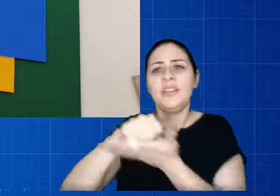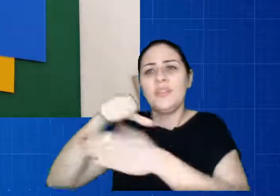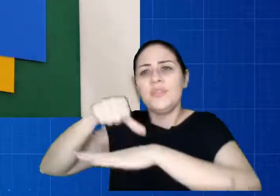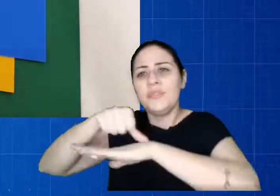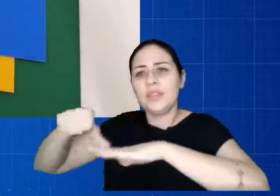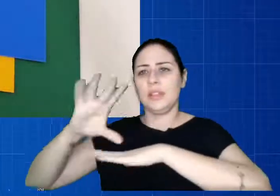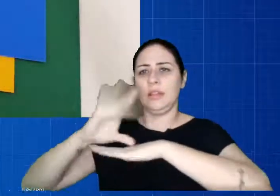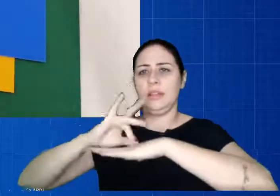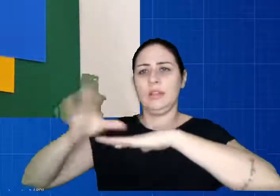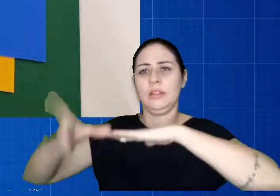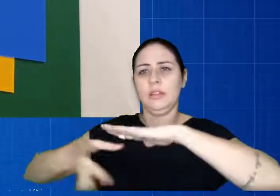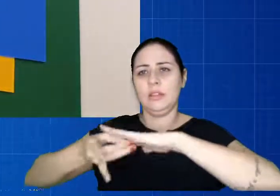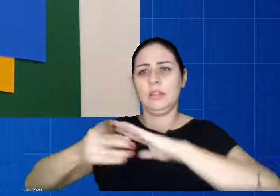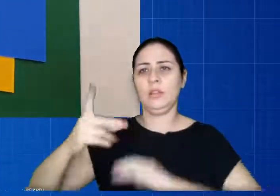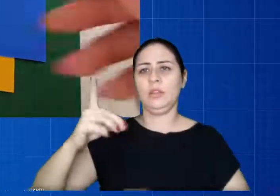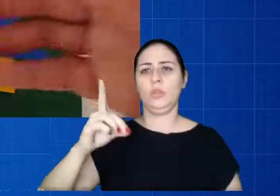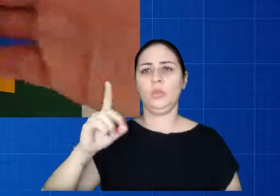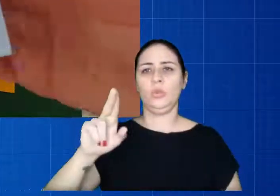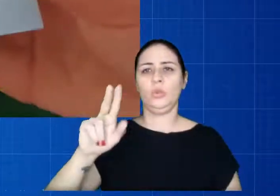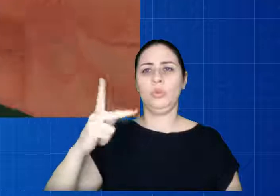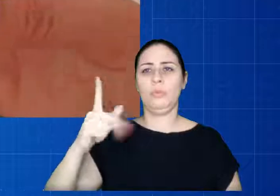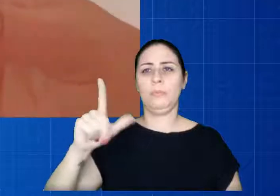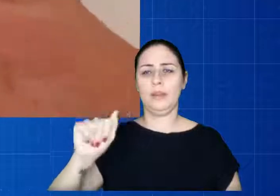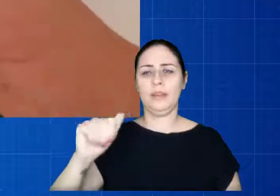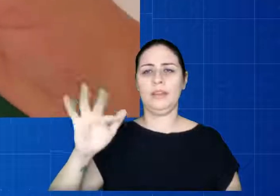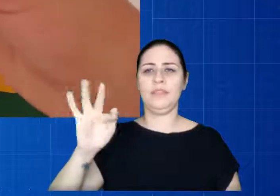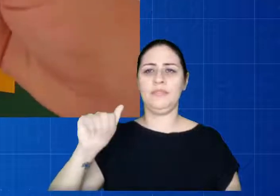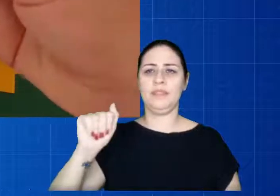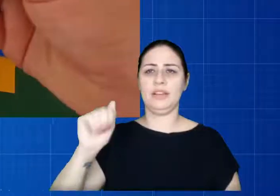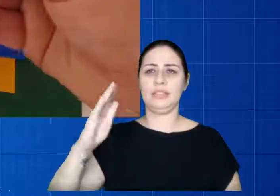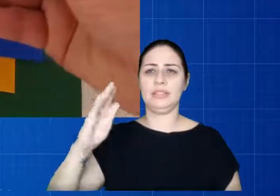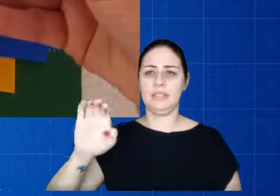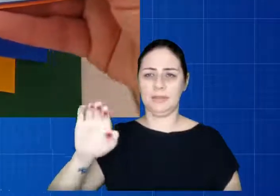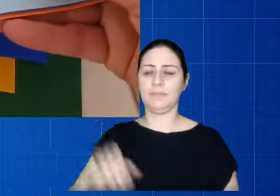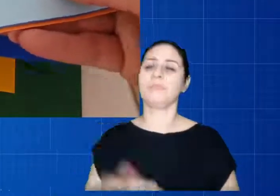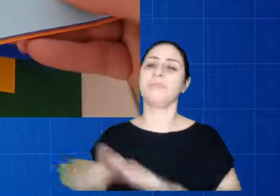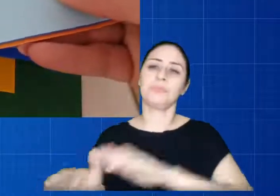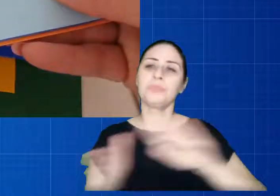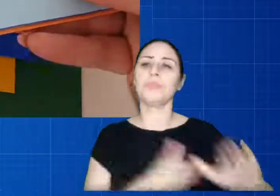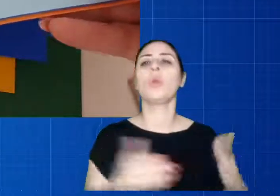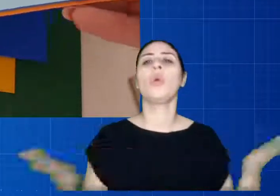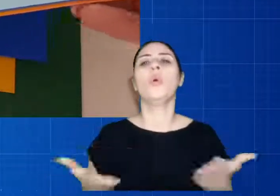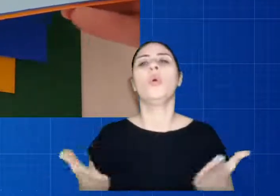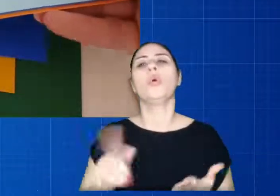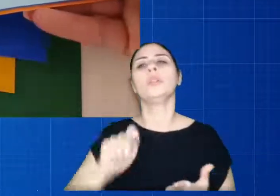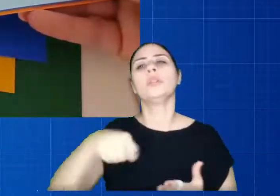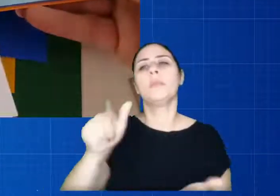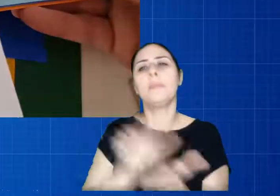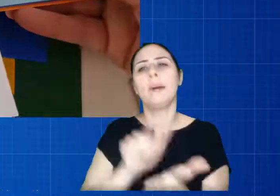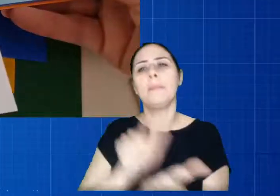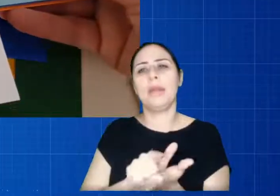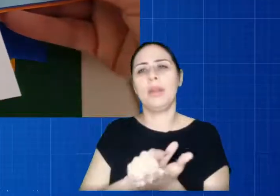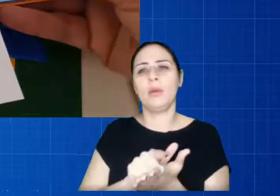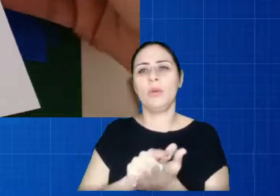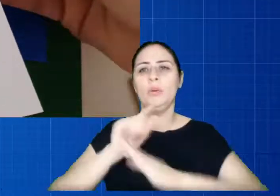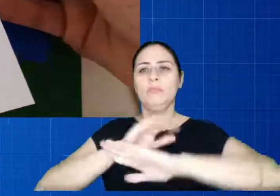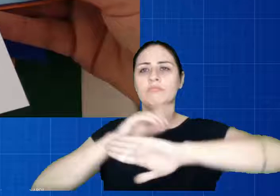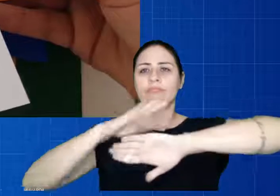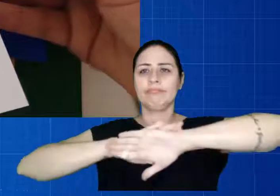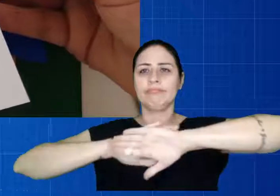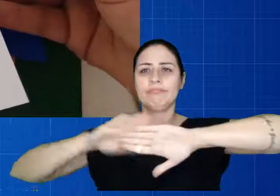que é muito importante é que o suporte de papel onde você pode fazer as colagens não precisa ser necessariamente branco. Você